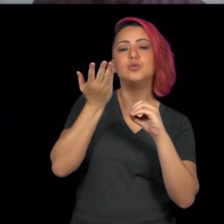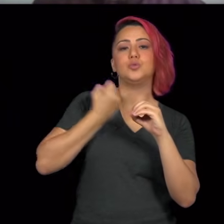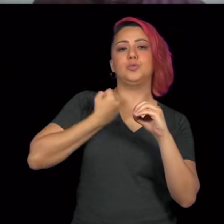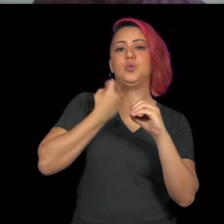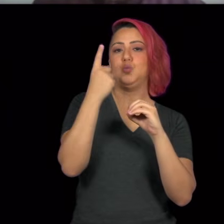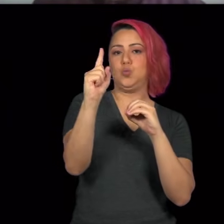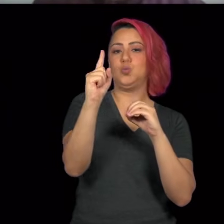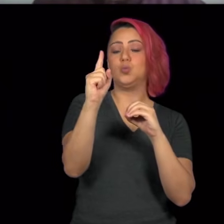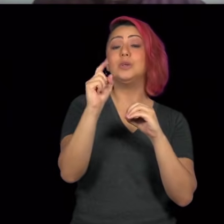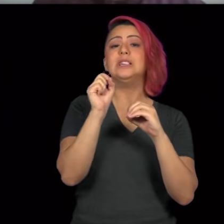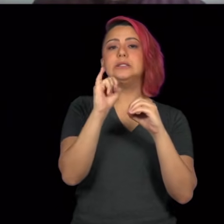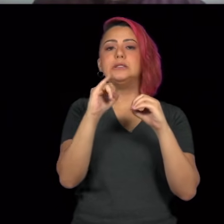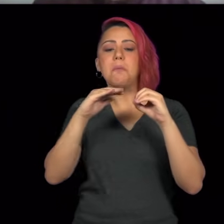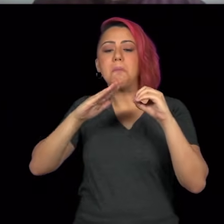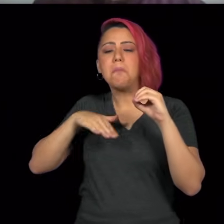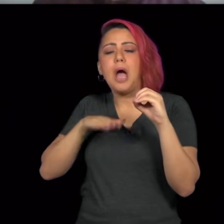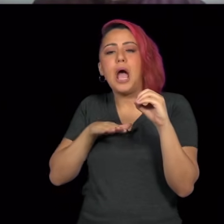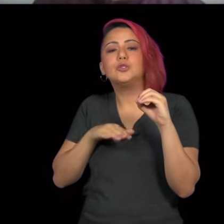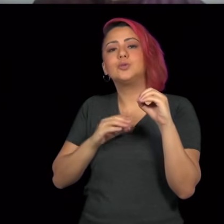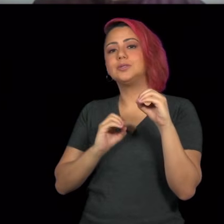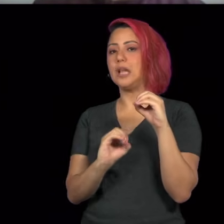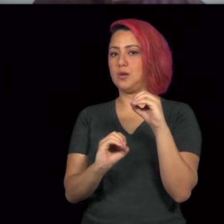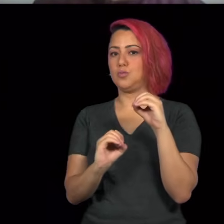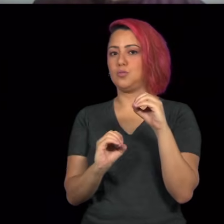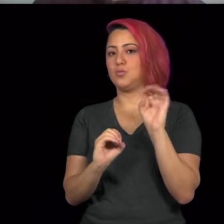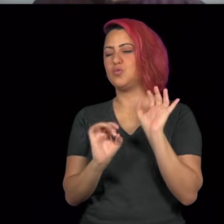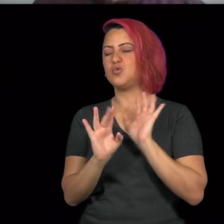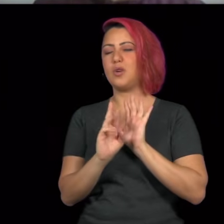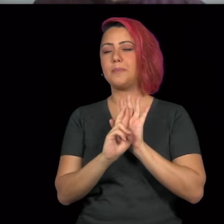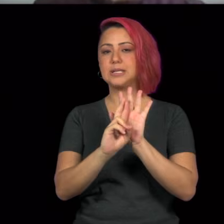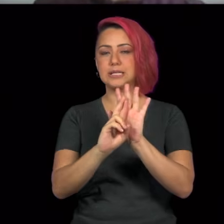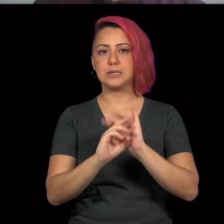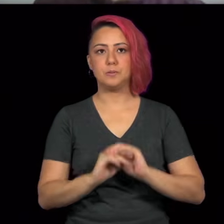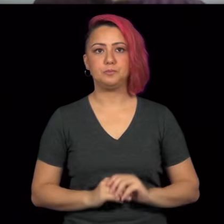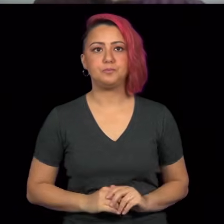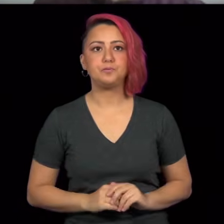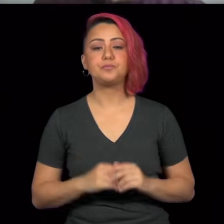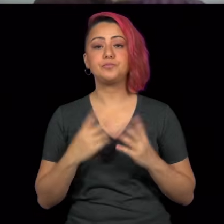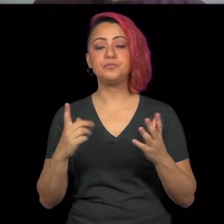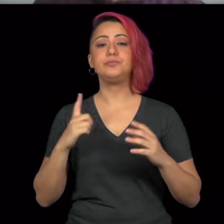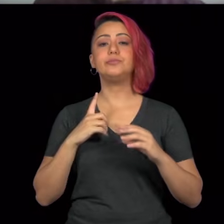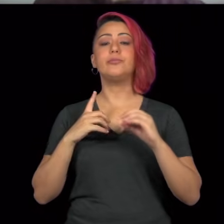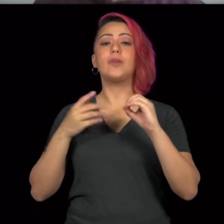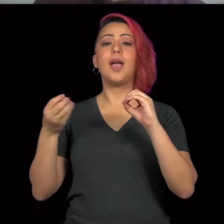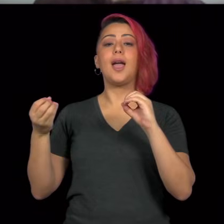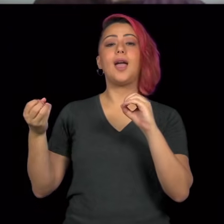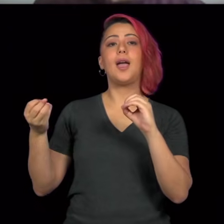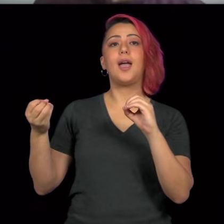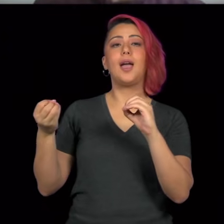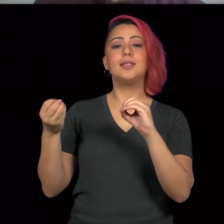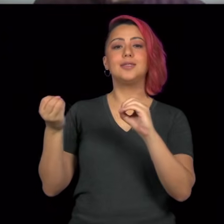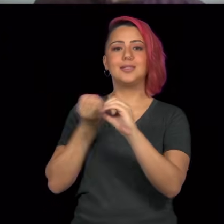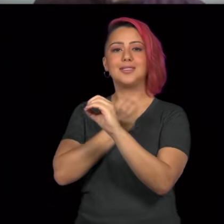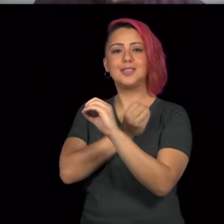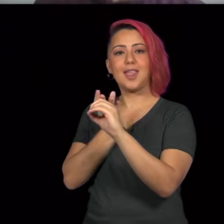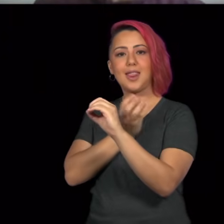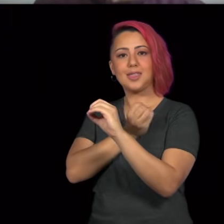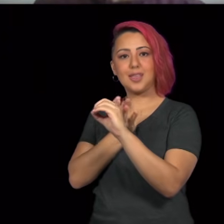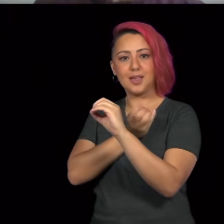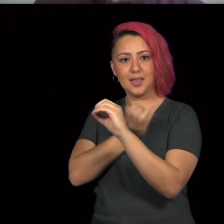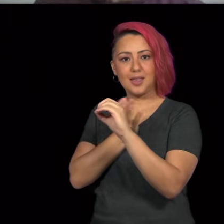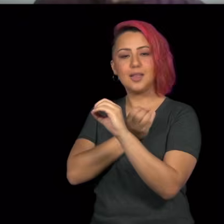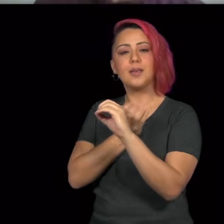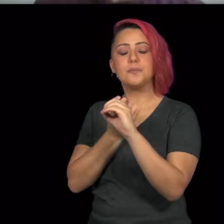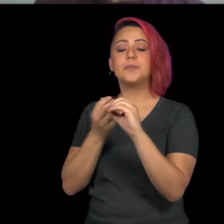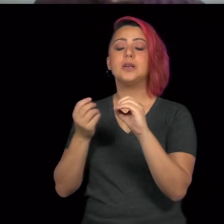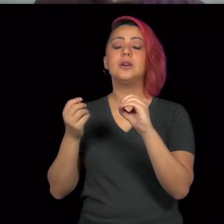essa tabelinha mostrando que nós tivemos uma entrada, né, 1 e uma saída 1, uma entrada